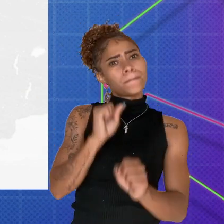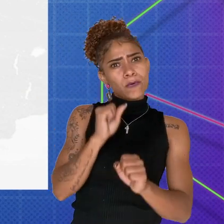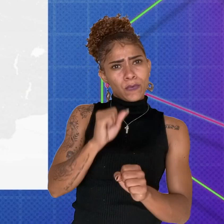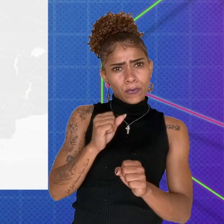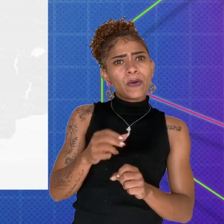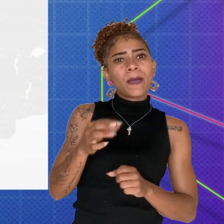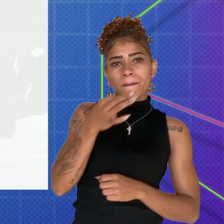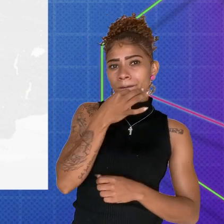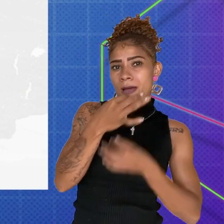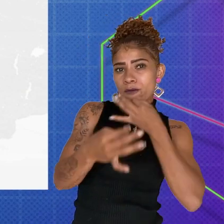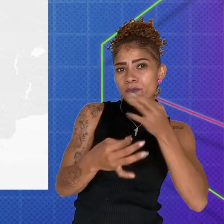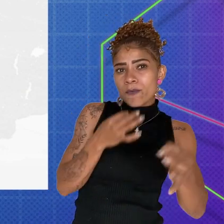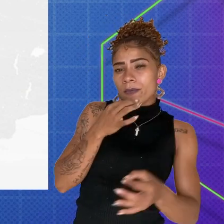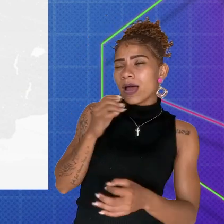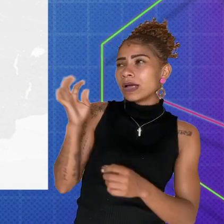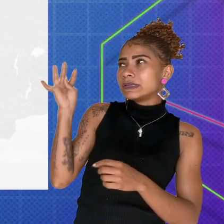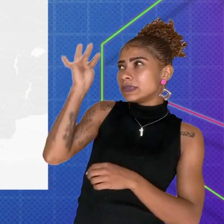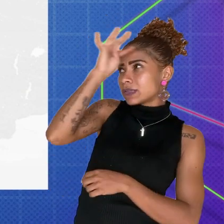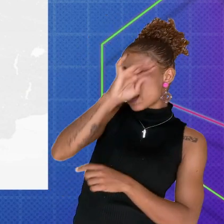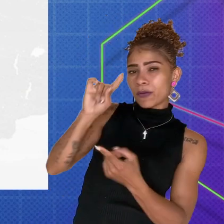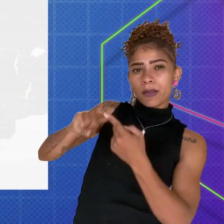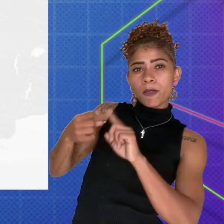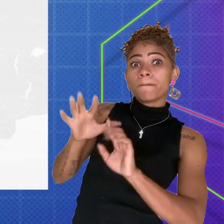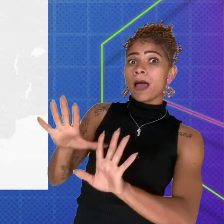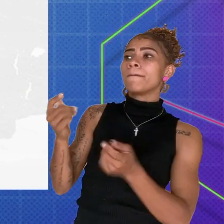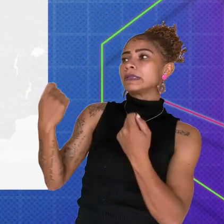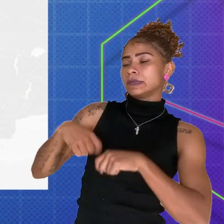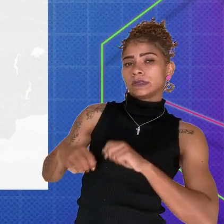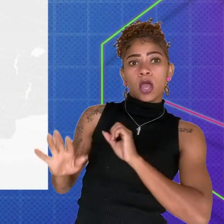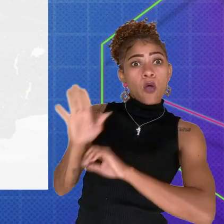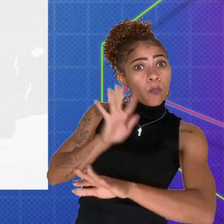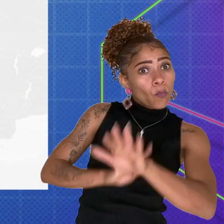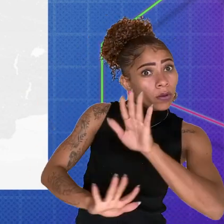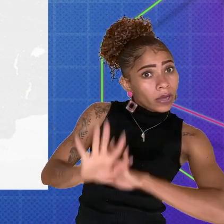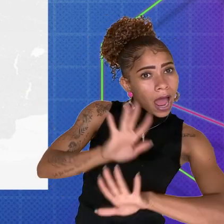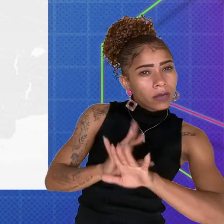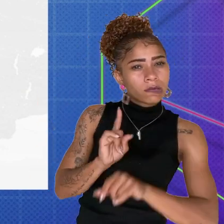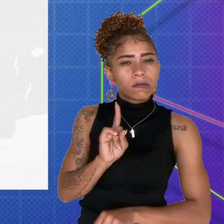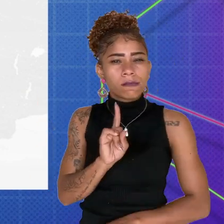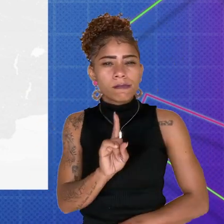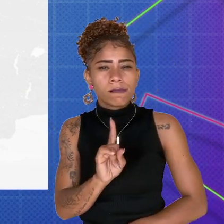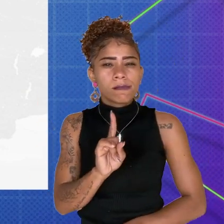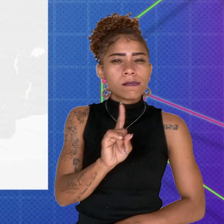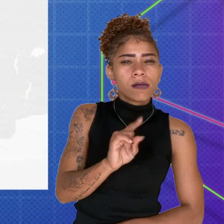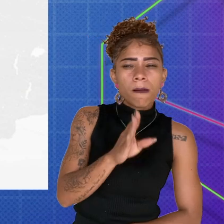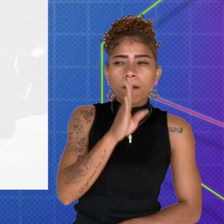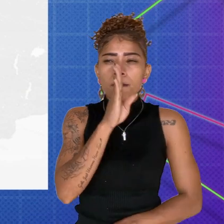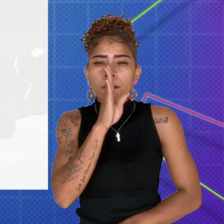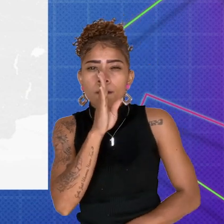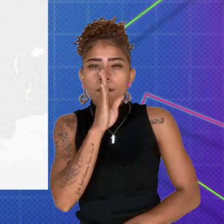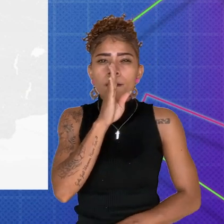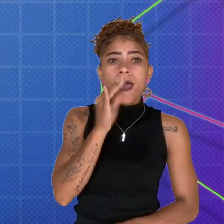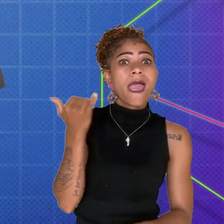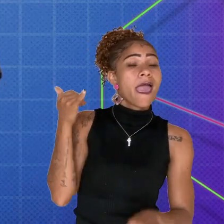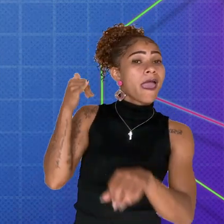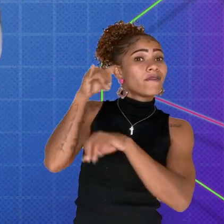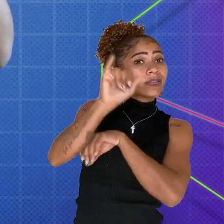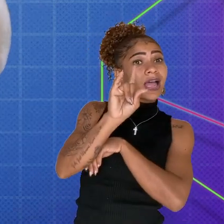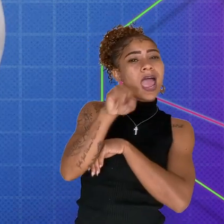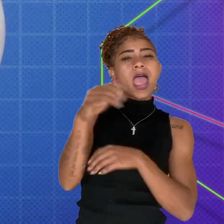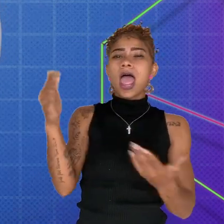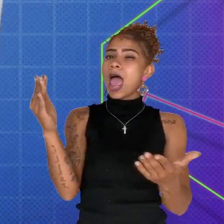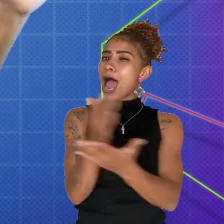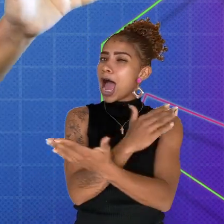jogador pode fazer barulho para distrair os inimigos, mas também precisa ser cauteloso ao se mover silenciosamente para evitar ser detectado. Esses